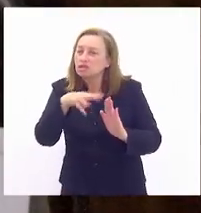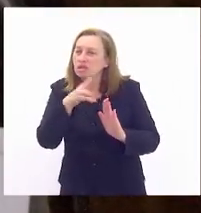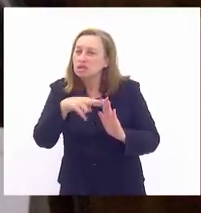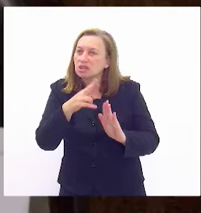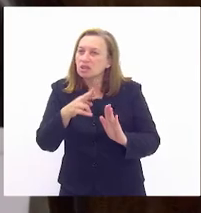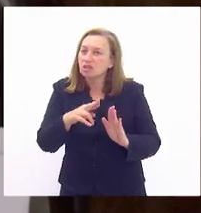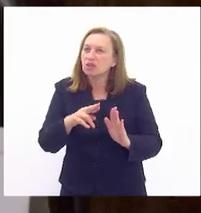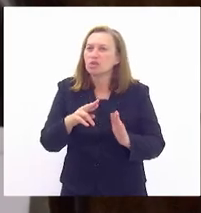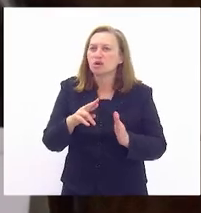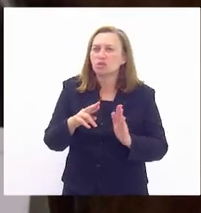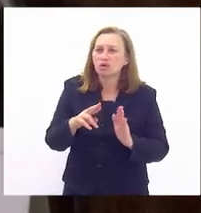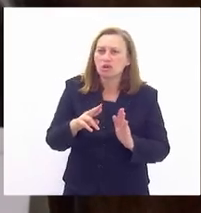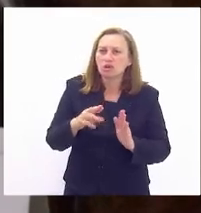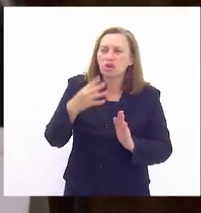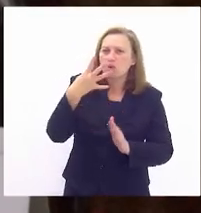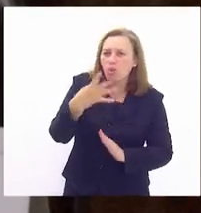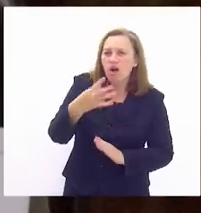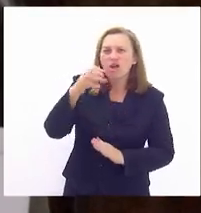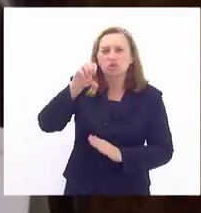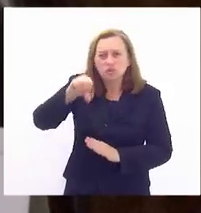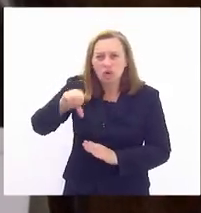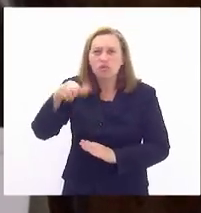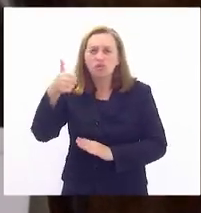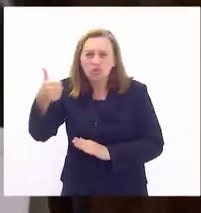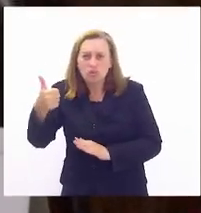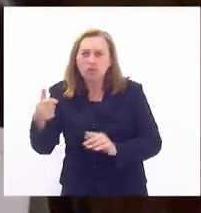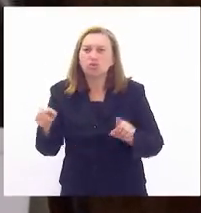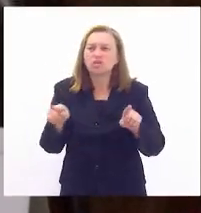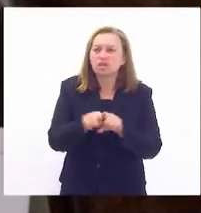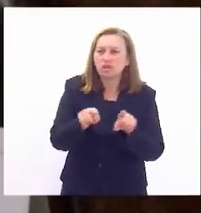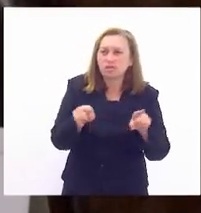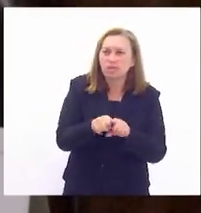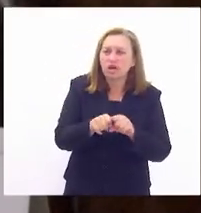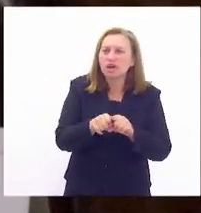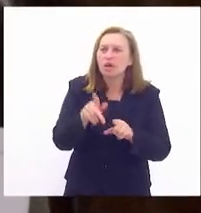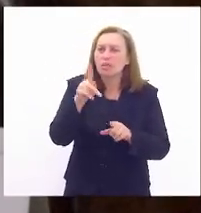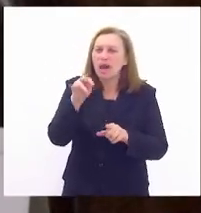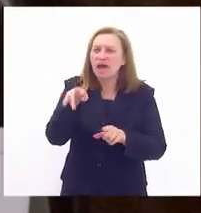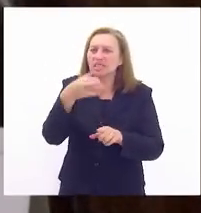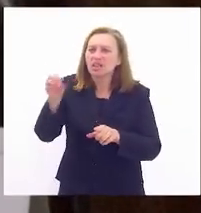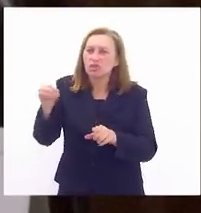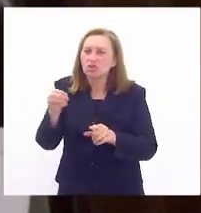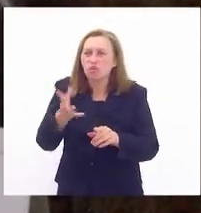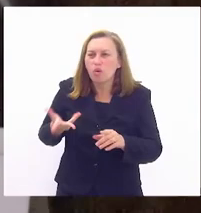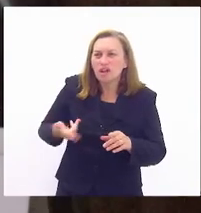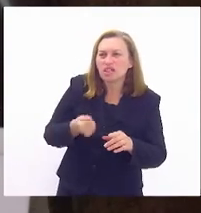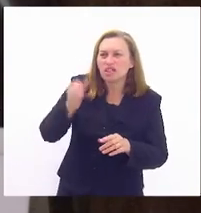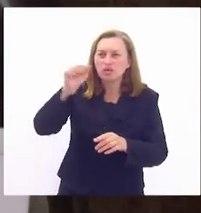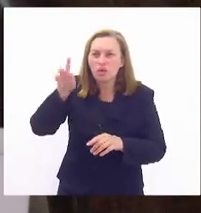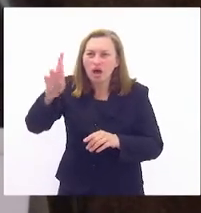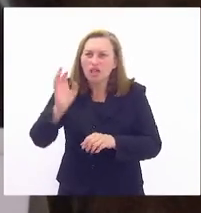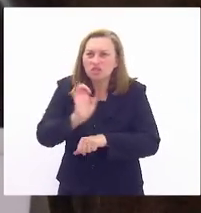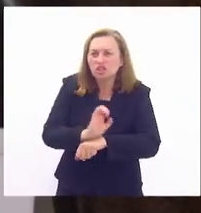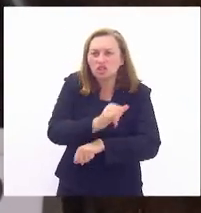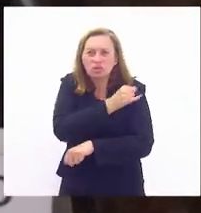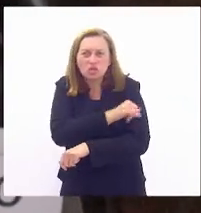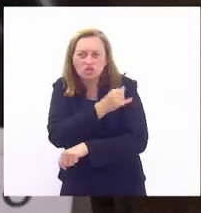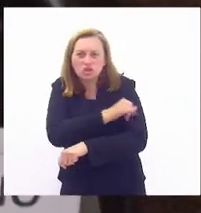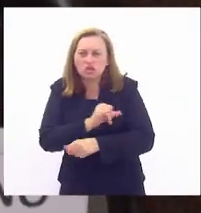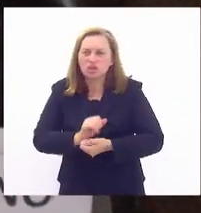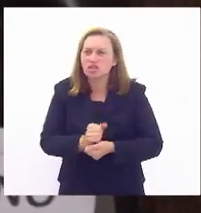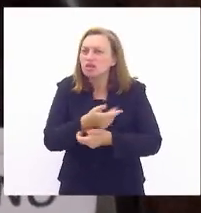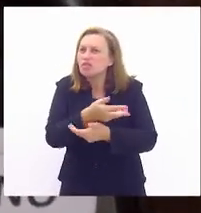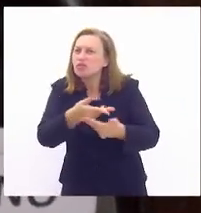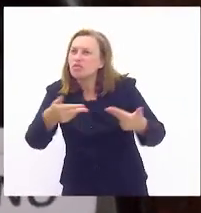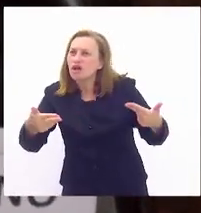CONAMA 491, assim como os padrões de qualidade do ar do estado do Rio de Janeiro, para uma série